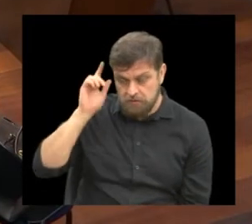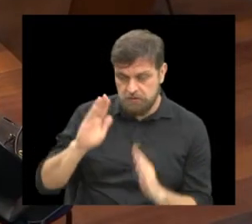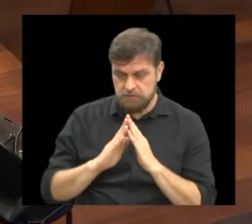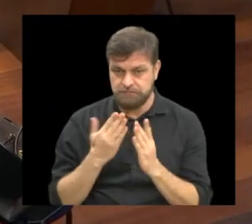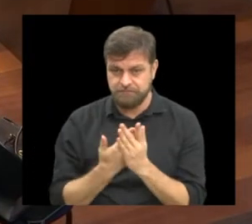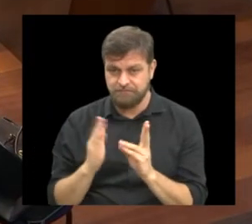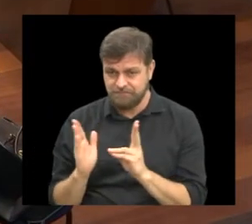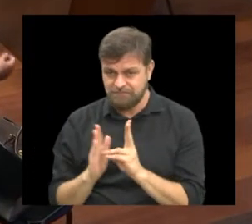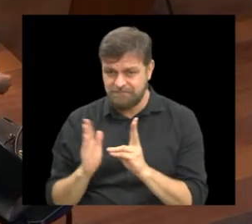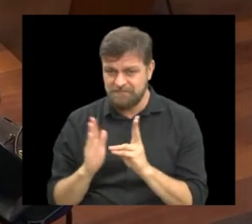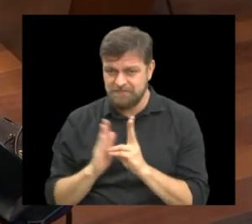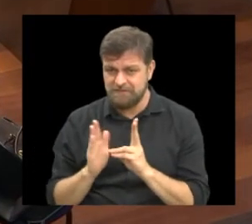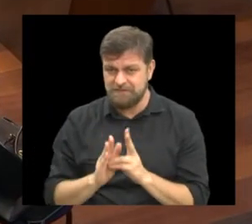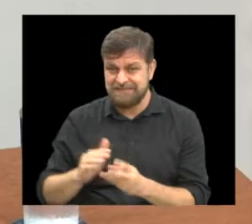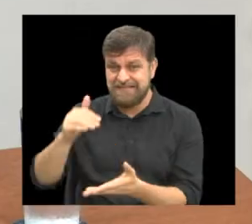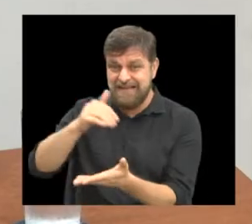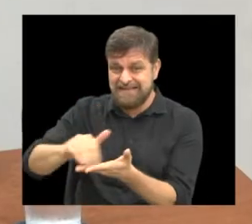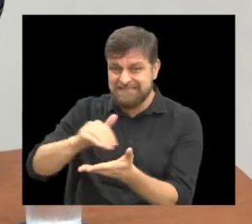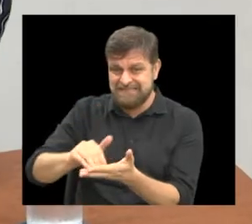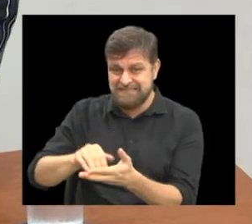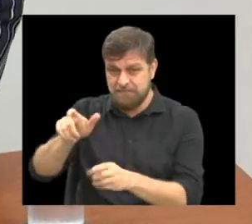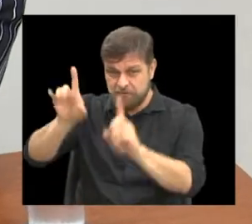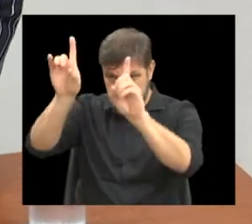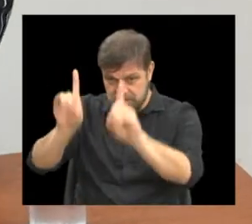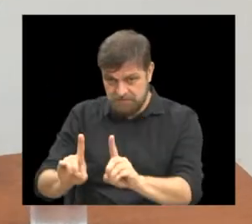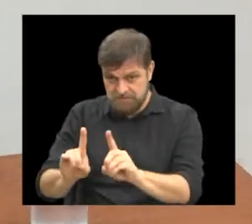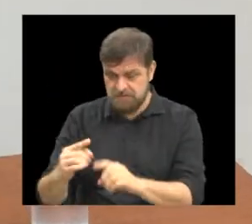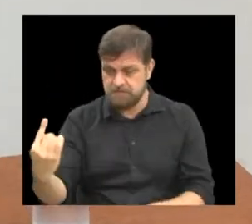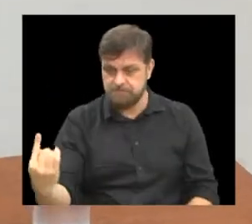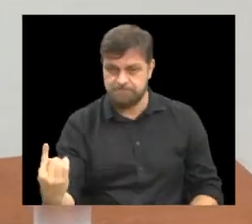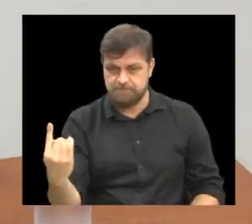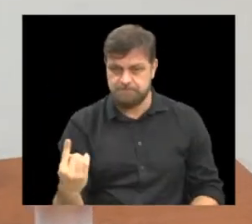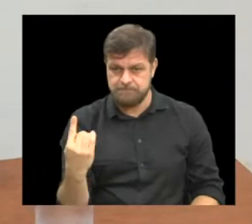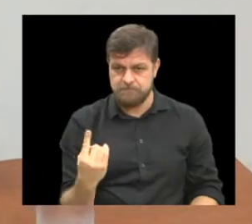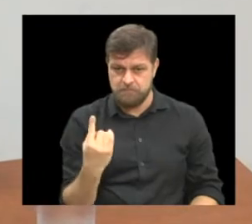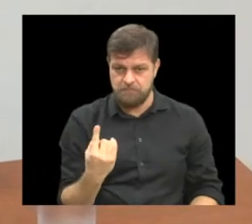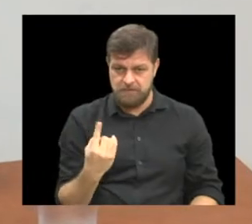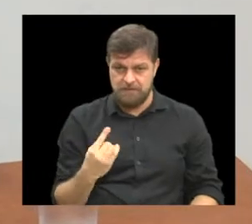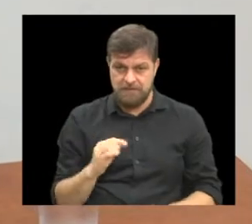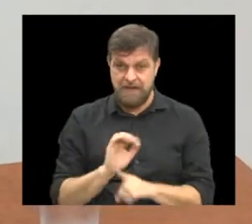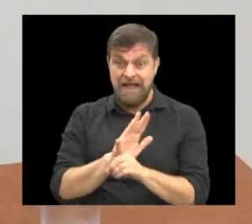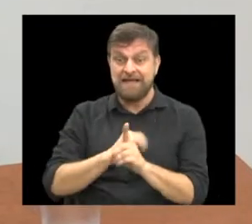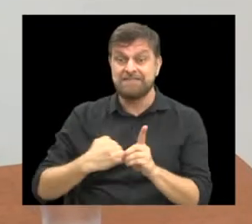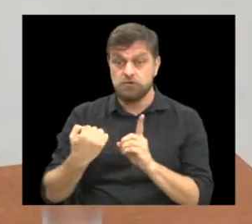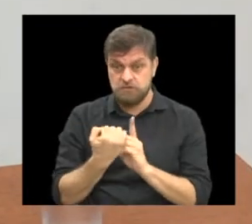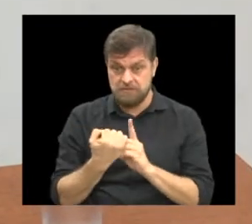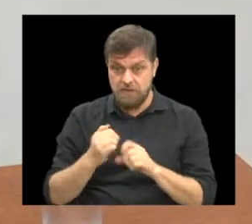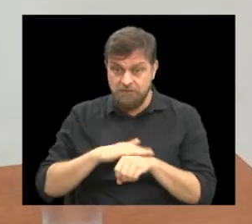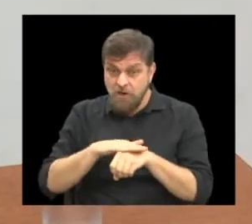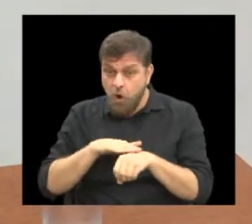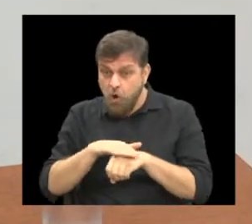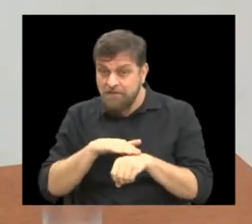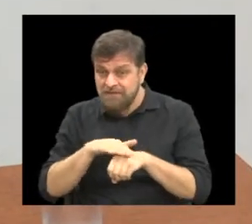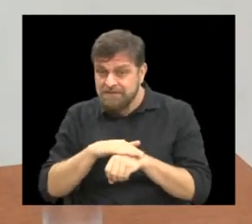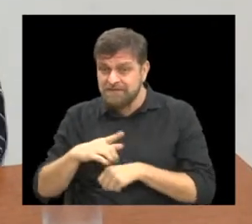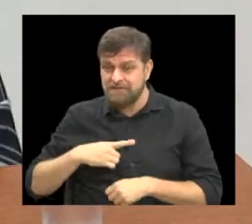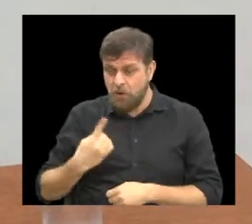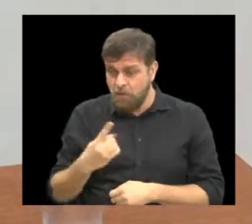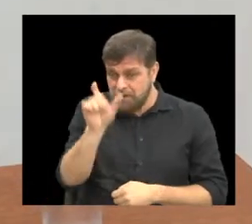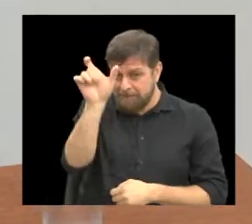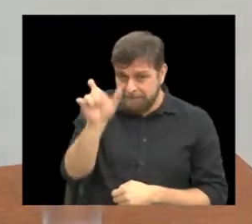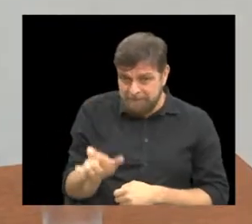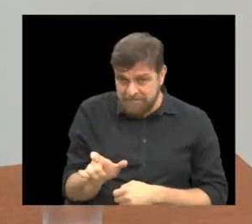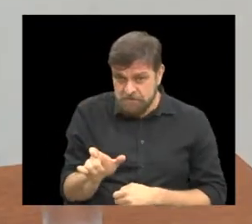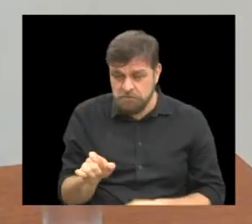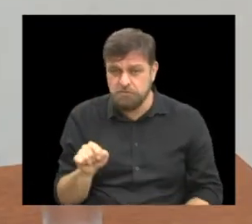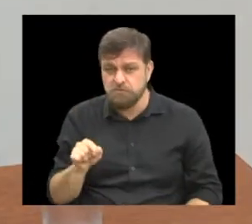foi procurada pela Secretaria da Pessoa com Deficiência, pela assistente social, e trouxe um caso